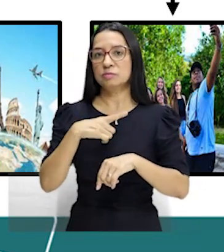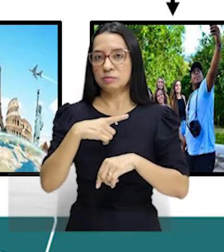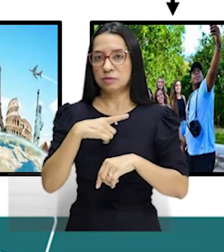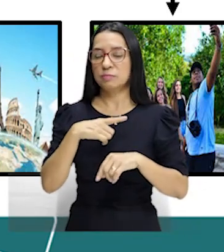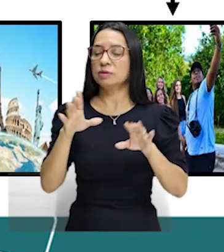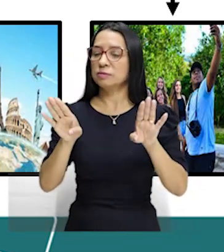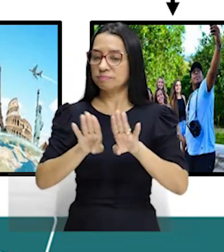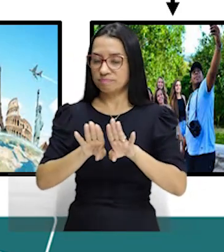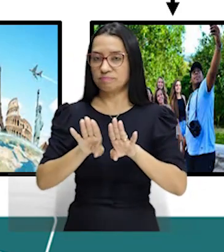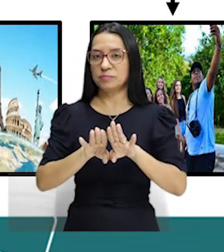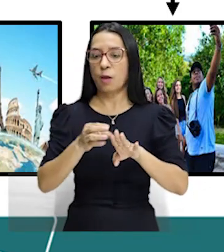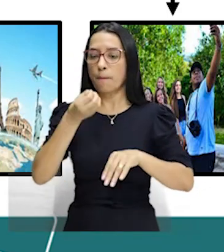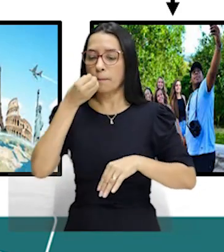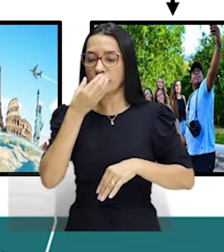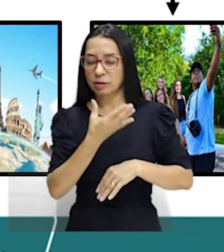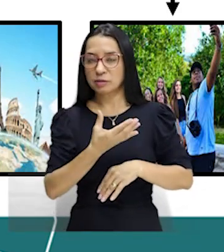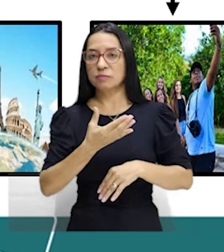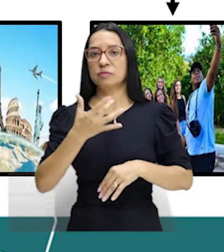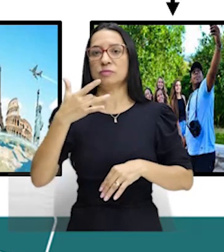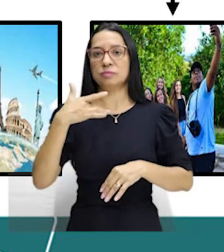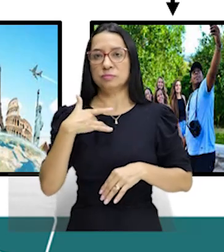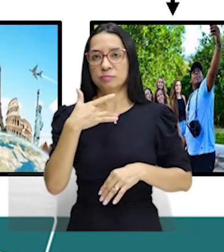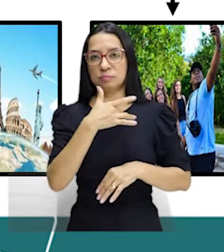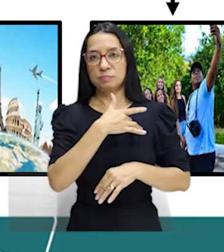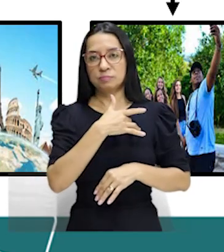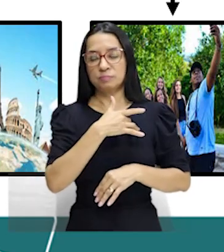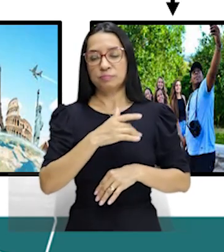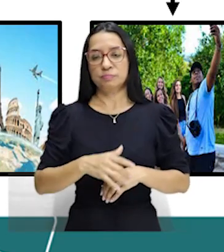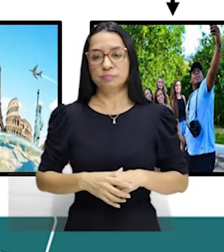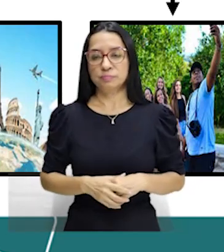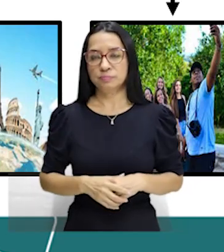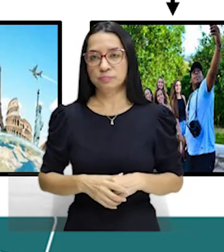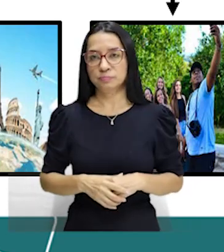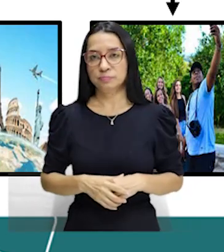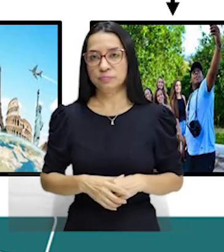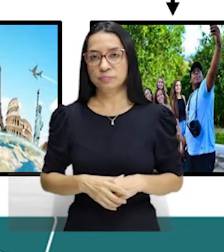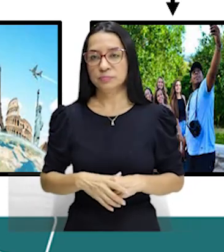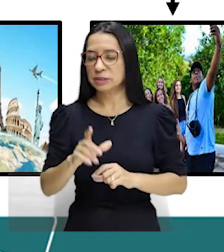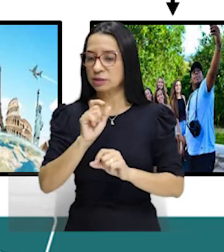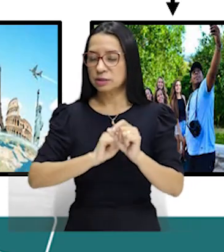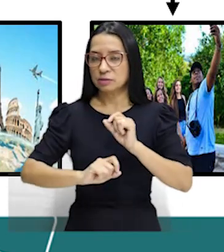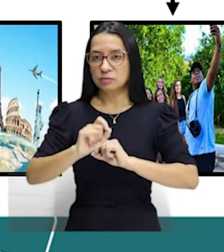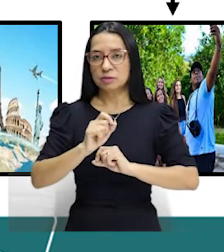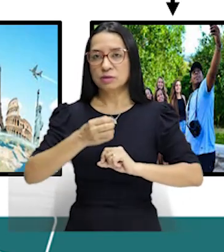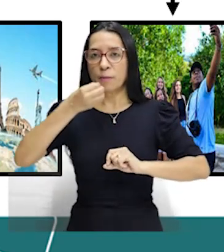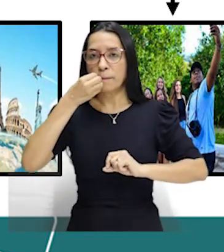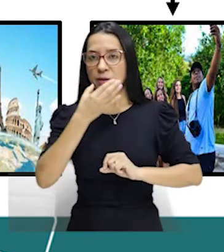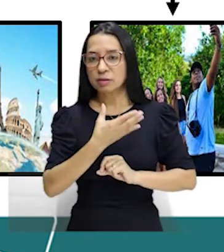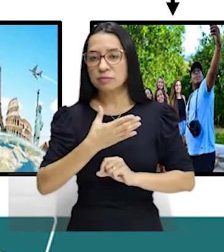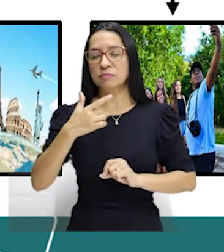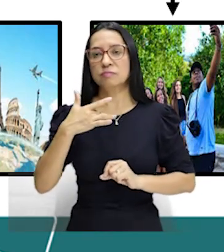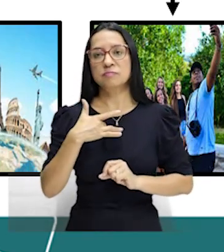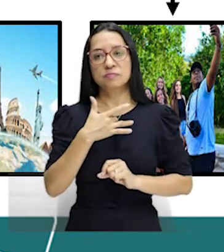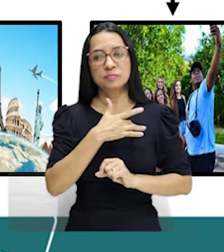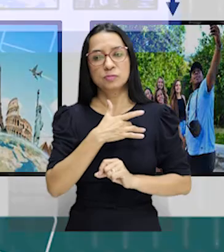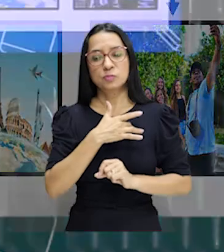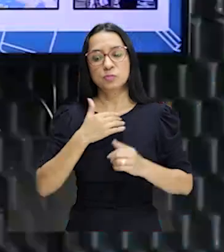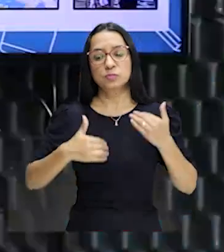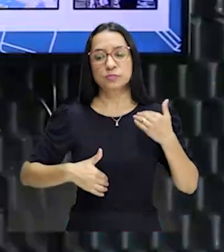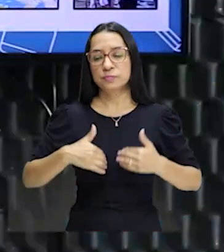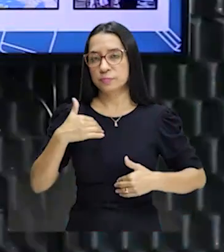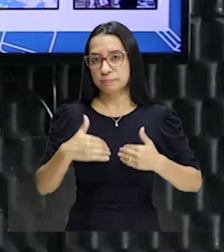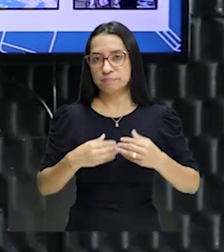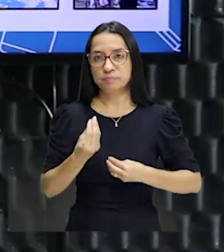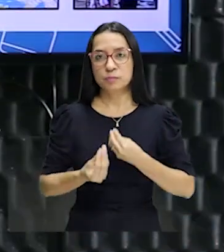trazer sim benefícios para a saúde dele. Mesmo que não sejam benefícios físicos, como